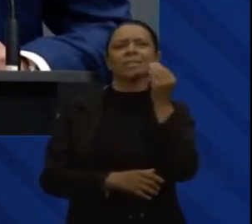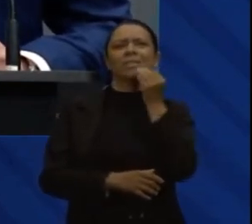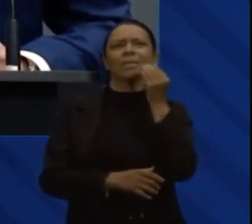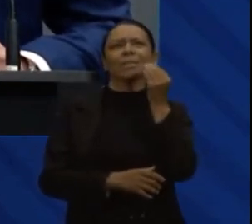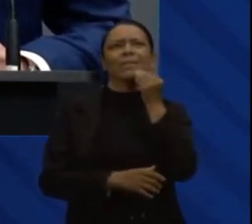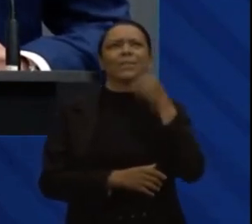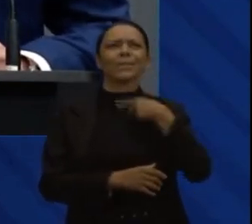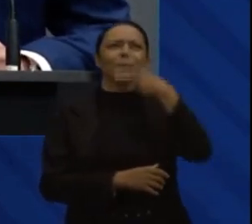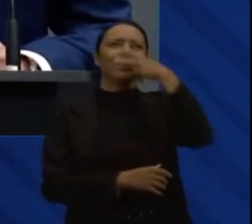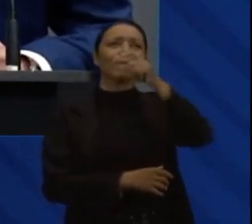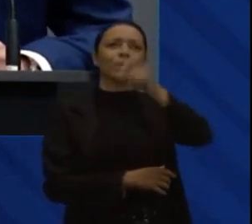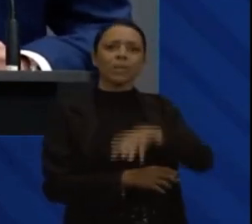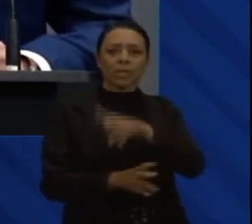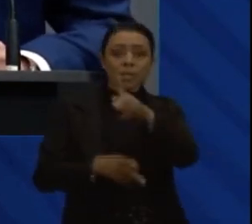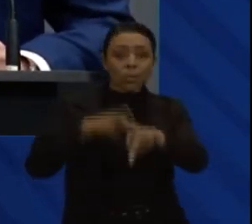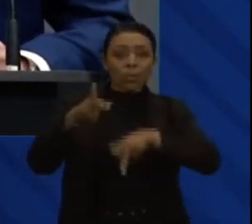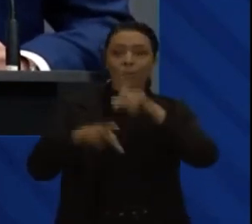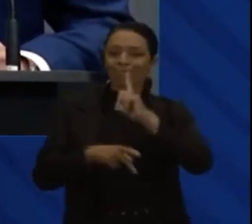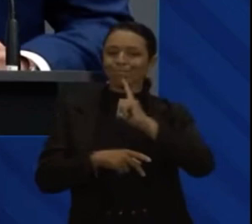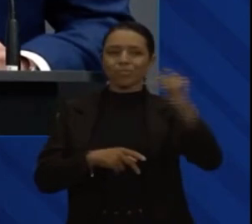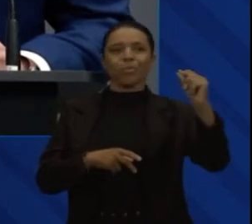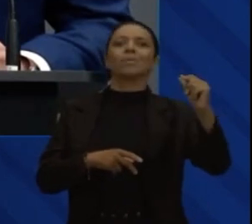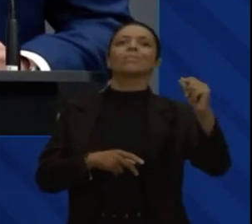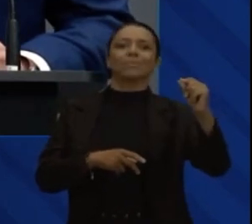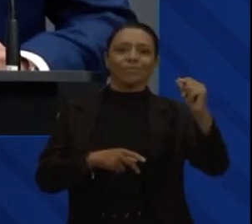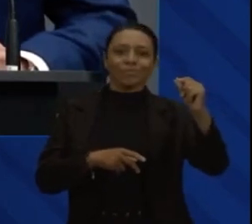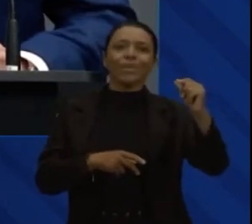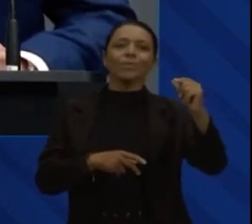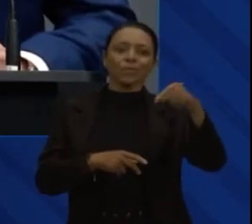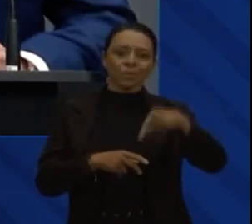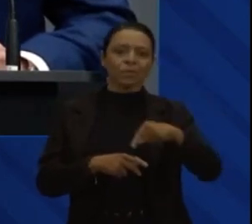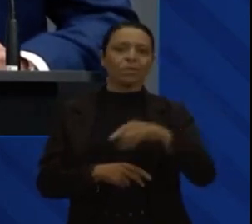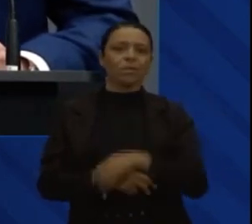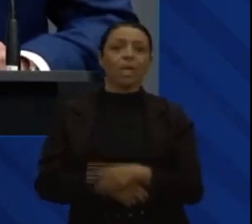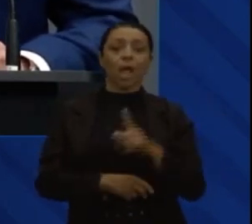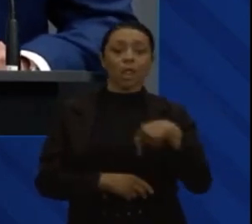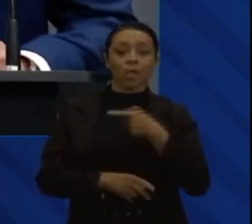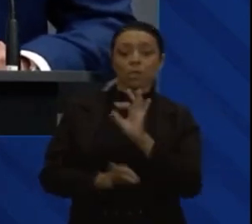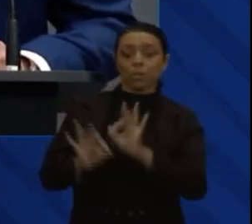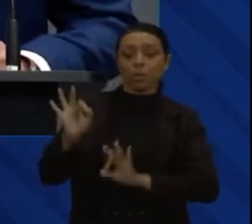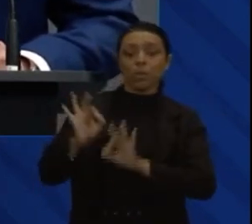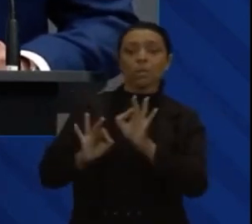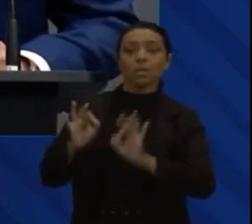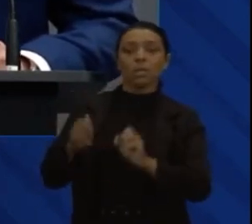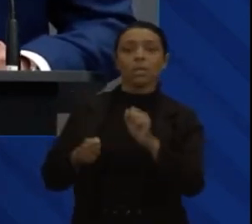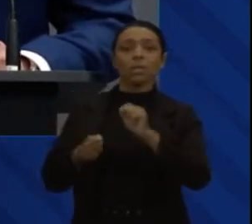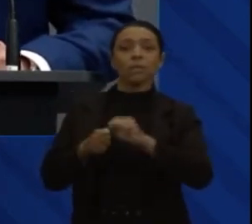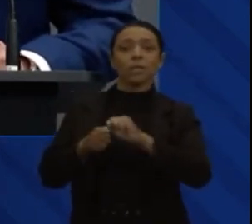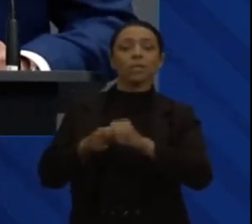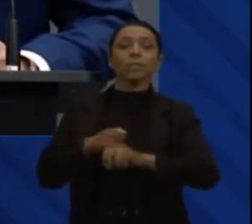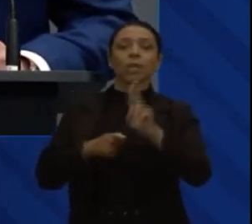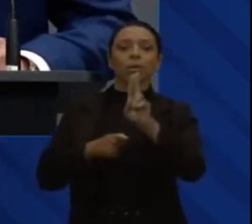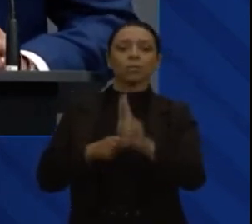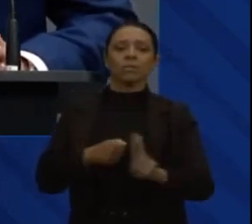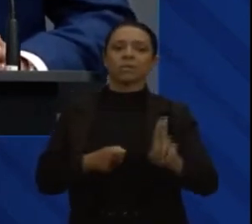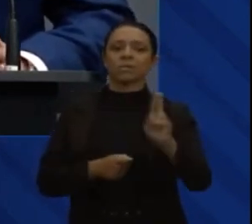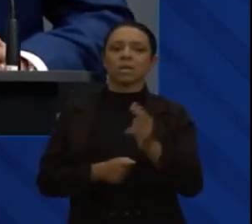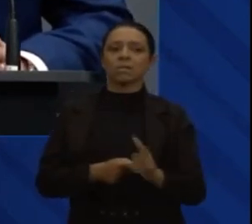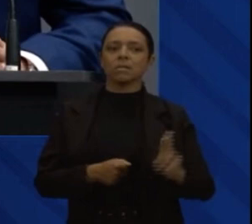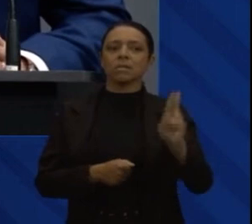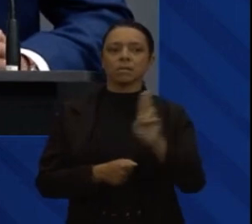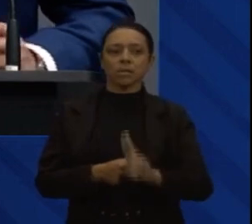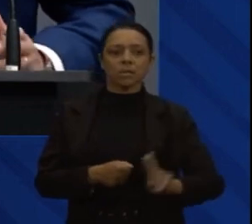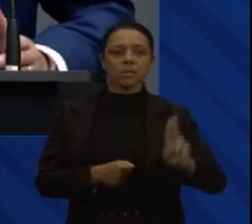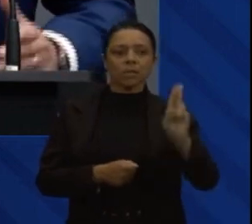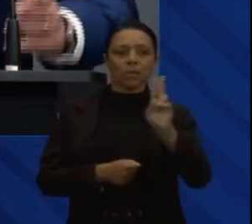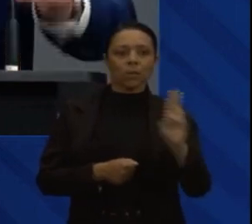seus habitantes né a gente tá formando muitos talentos em Campina Grande a gente tem valorosas universidades mas infelizmente